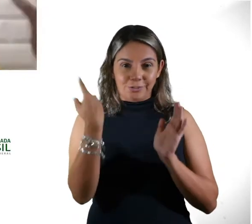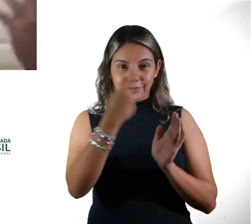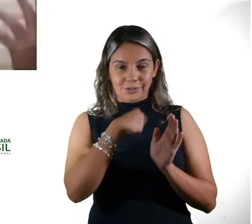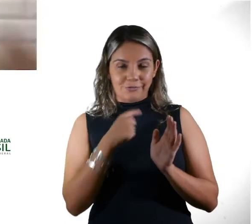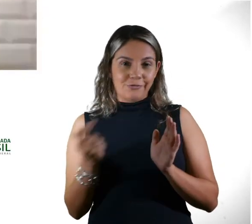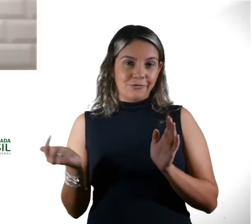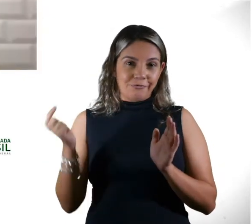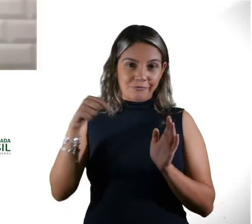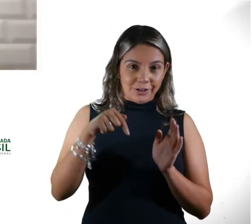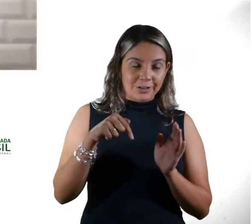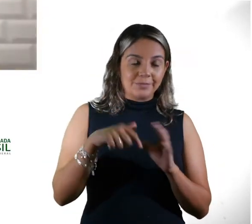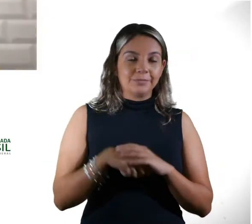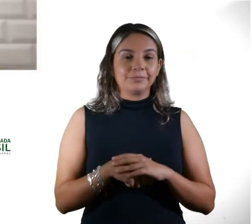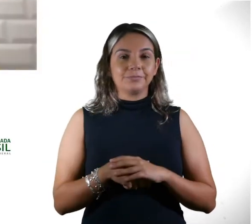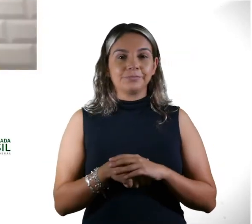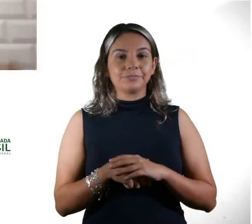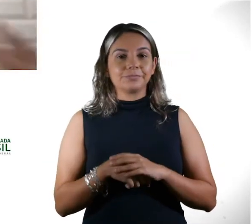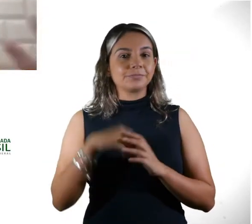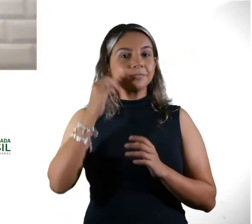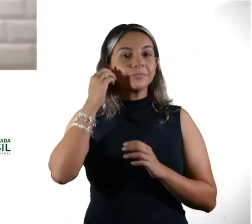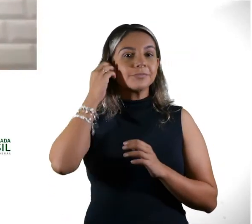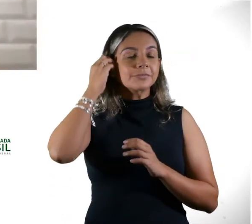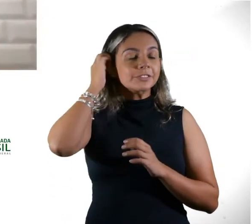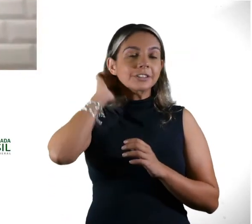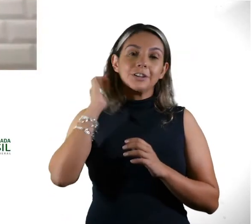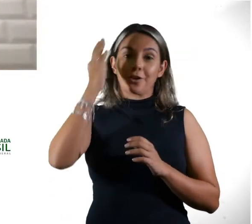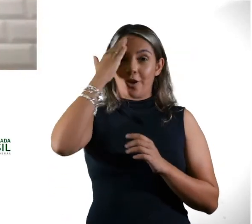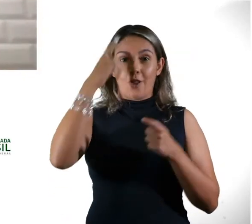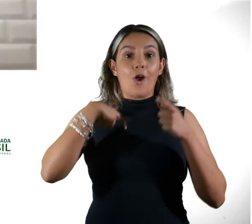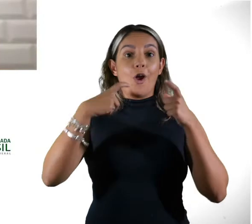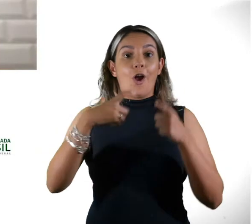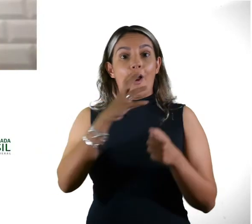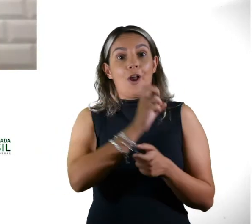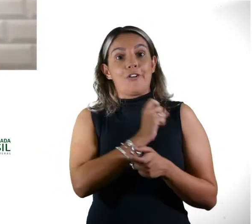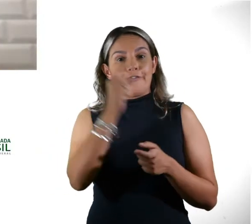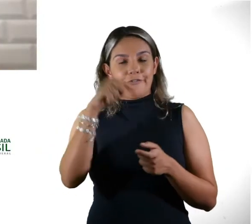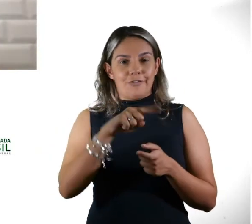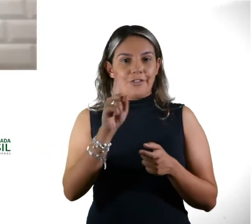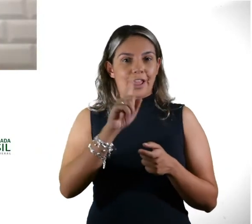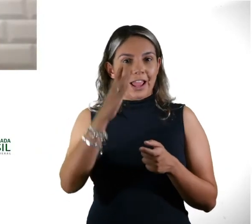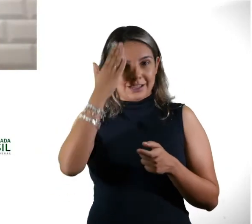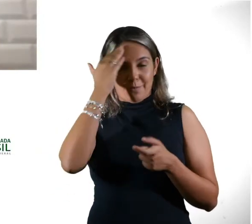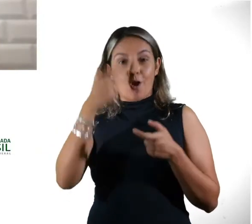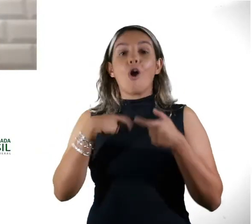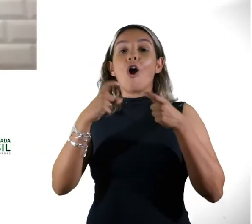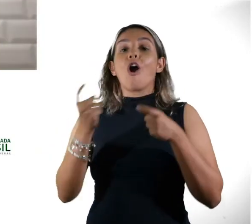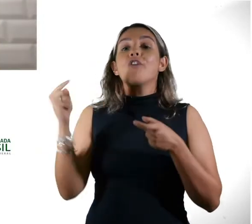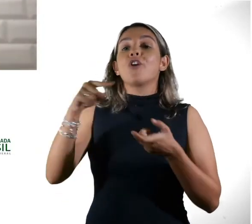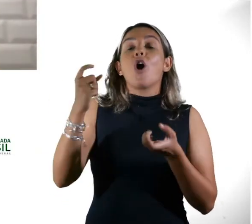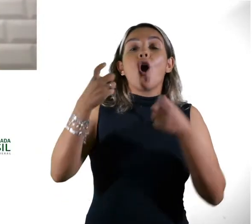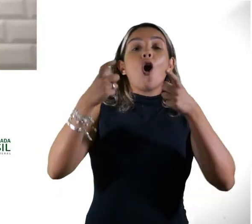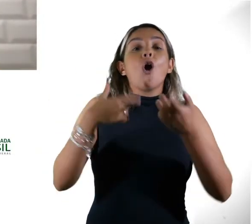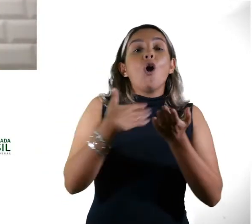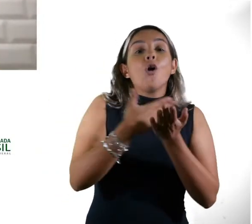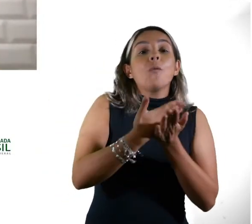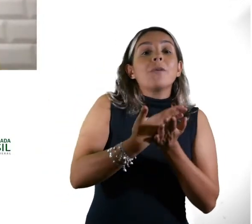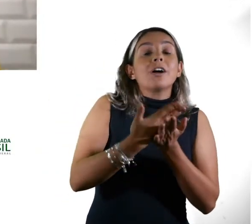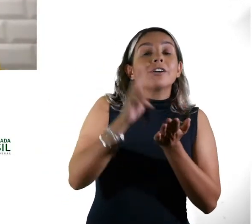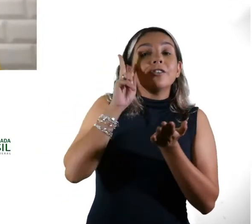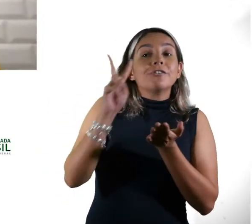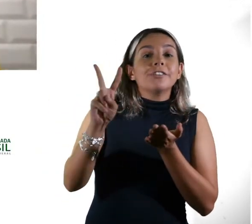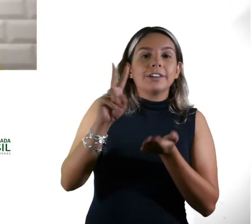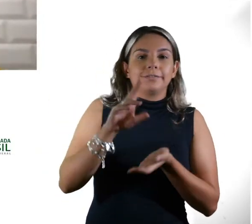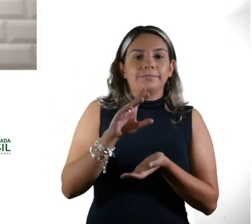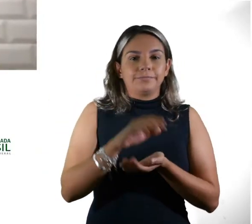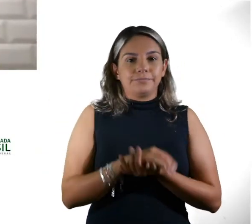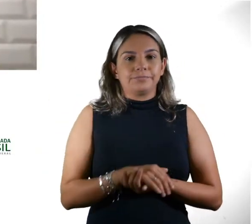vimos de alguém, não é? E eu sei de onde venho, porque às vezes não sabemos, mas eu sei de onde venho, não é? Eu venho do